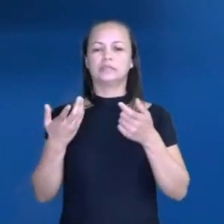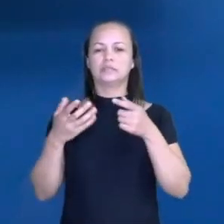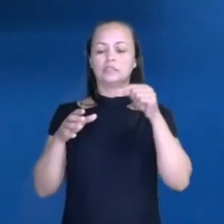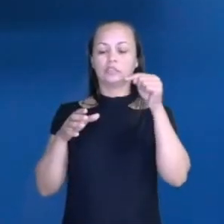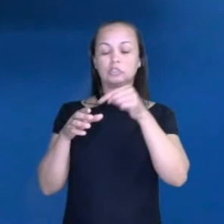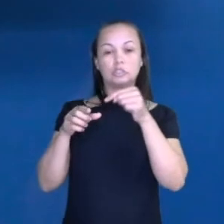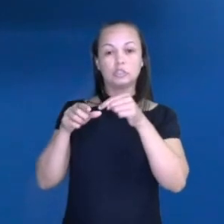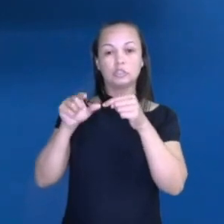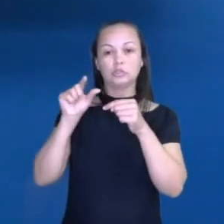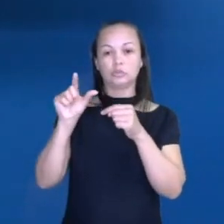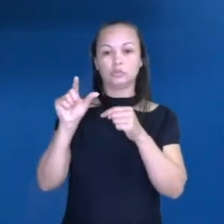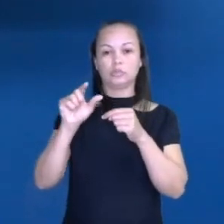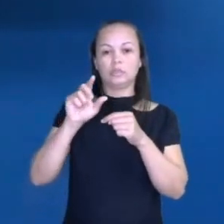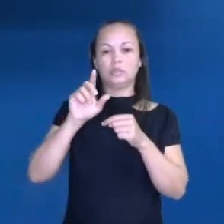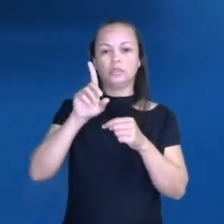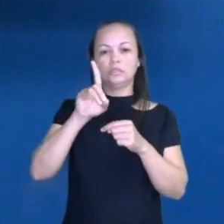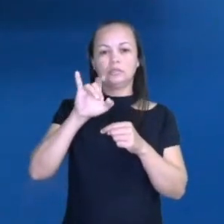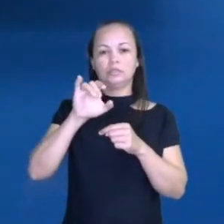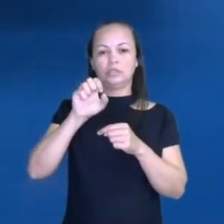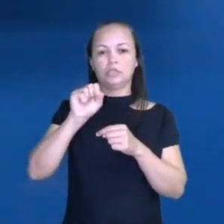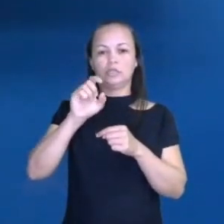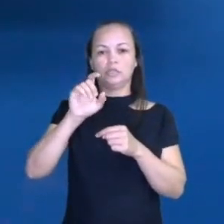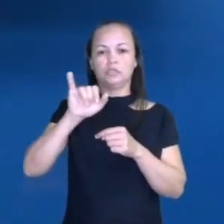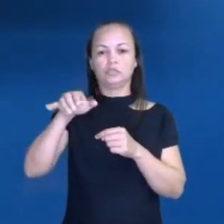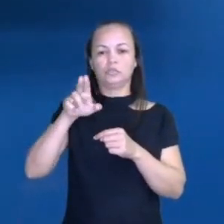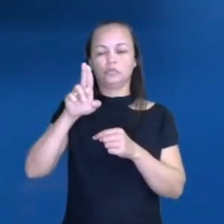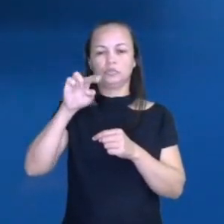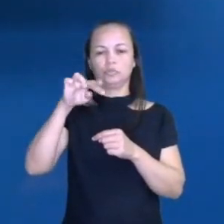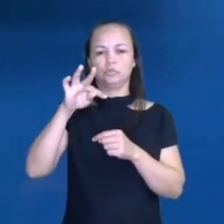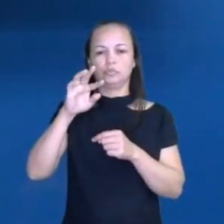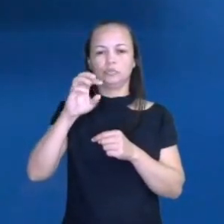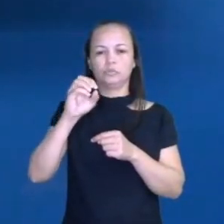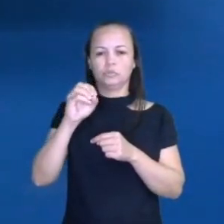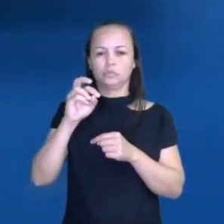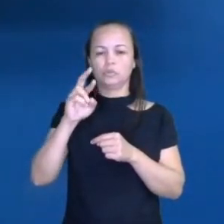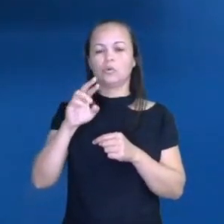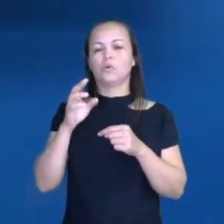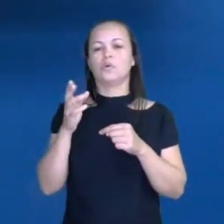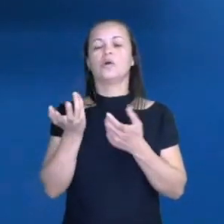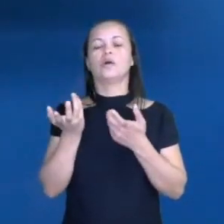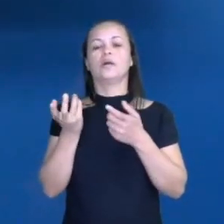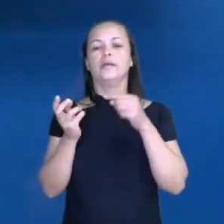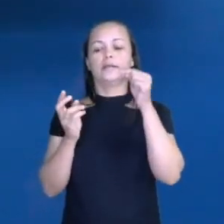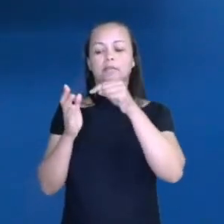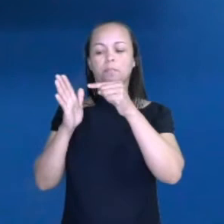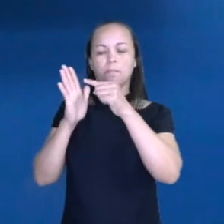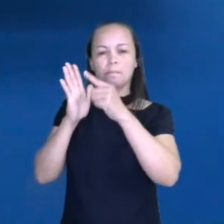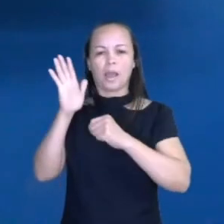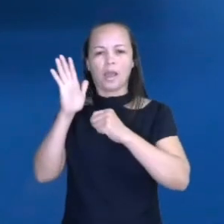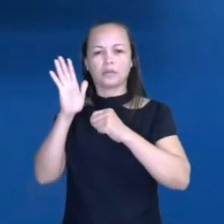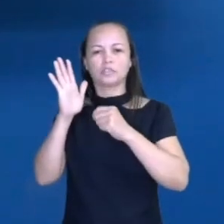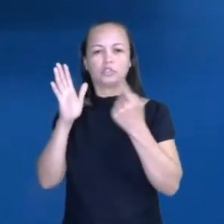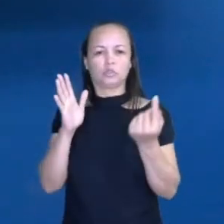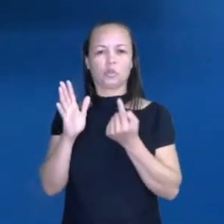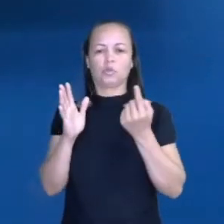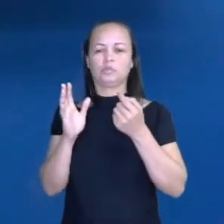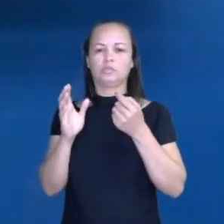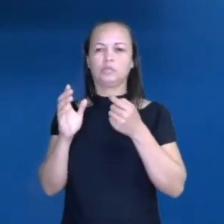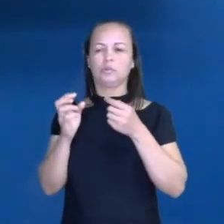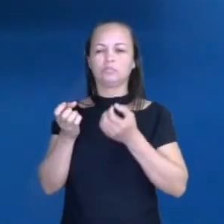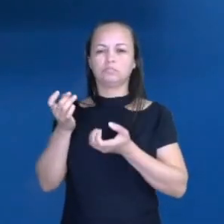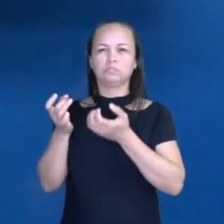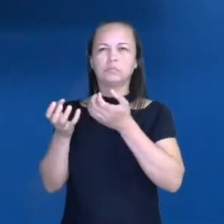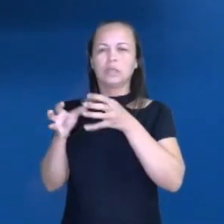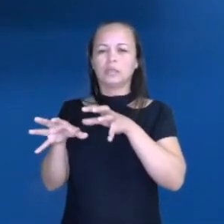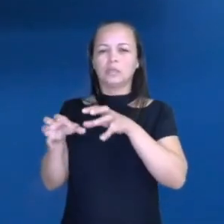tem a função de proteger você tiver uma sobrecarga a sua rede ele desmonta e desliga tá